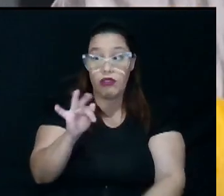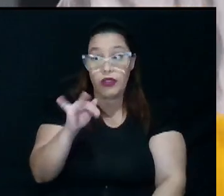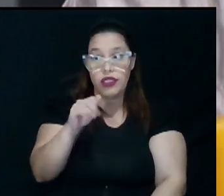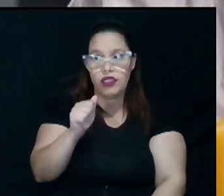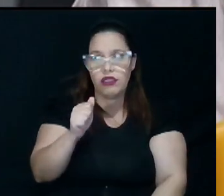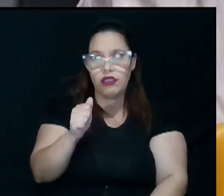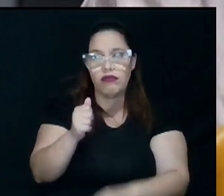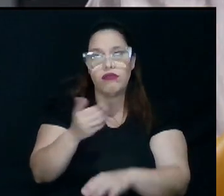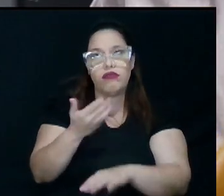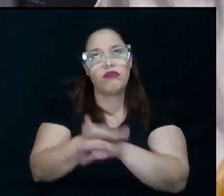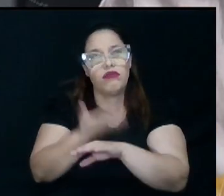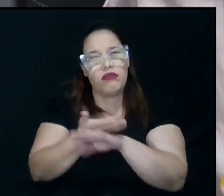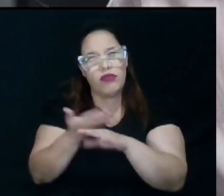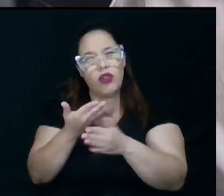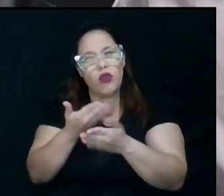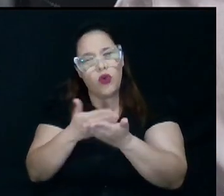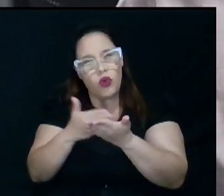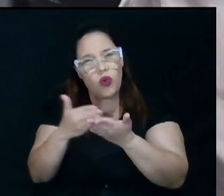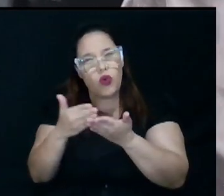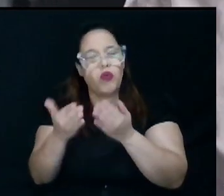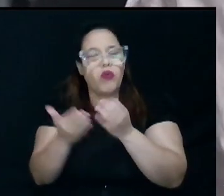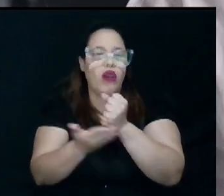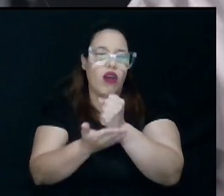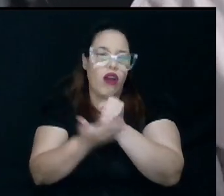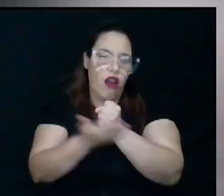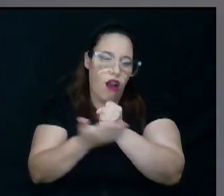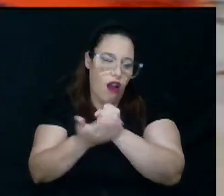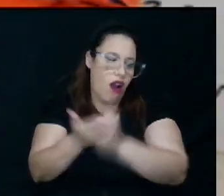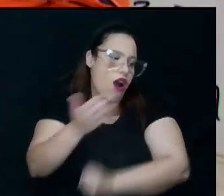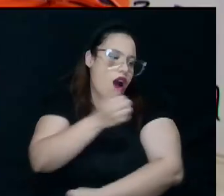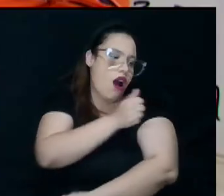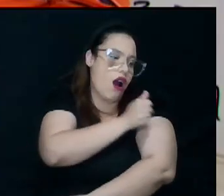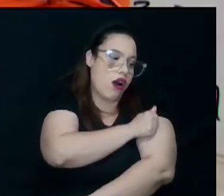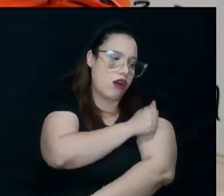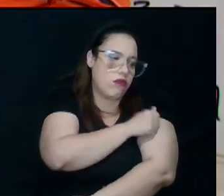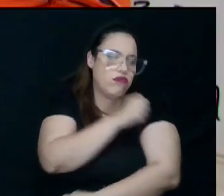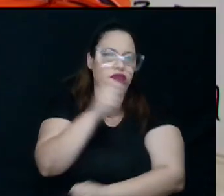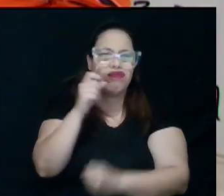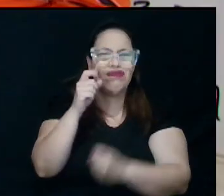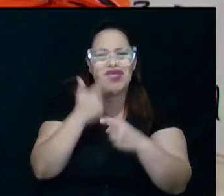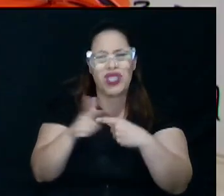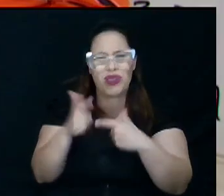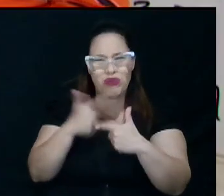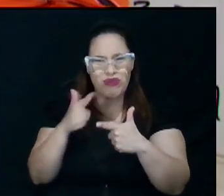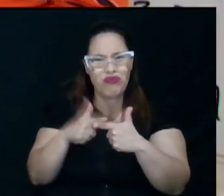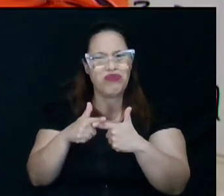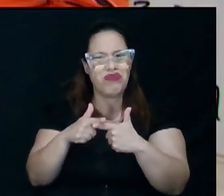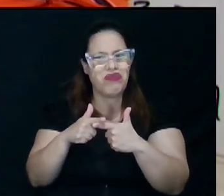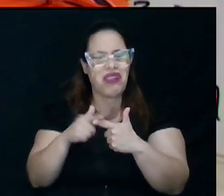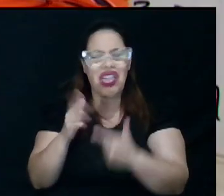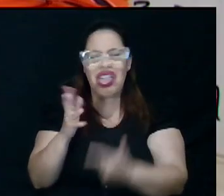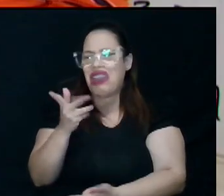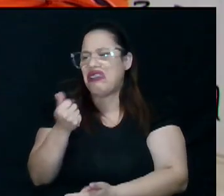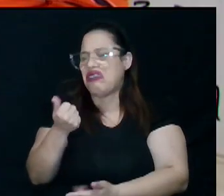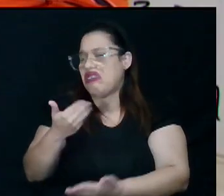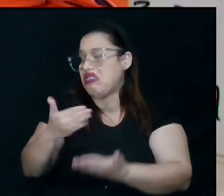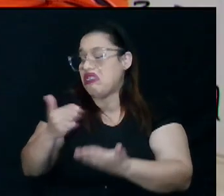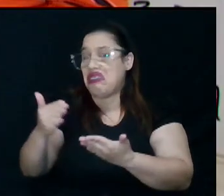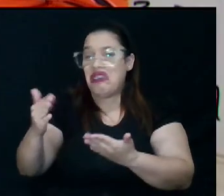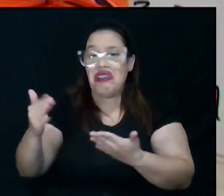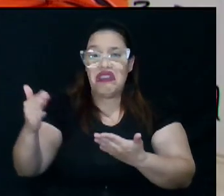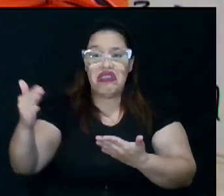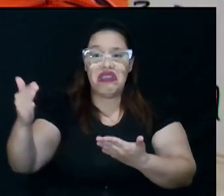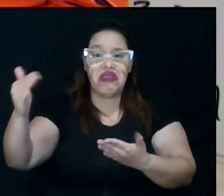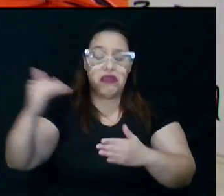anos iniciais do ensino fundamental, já começa a ser um problema, é natural que esse problema se torne cada vez maior e a hora